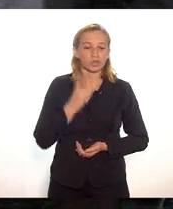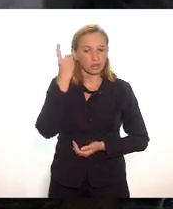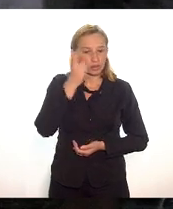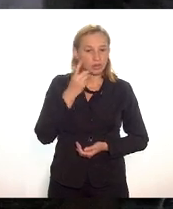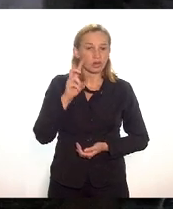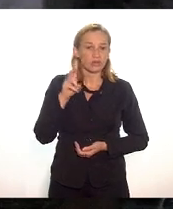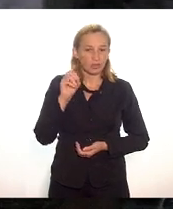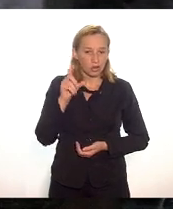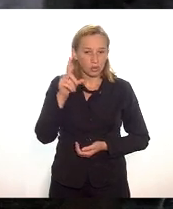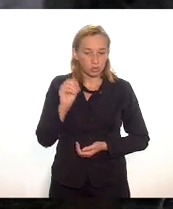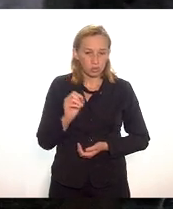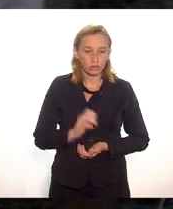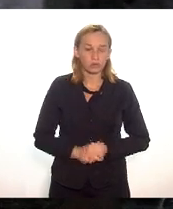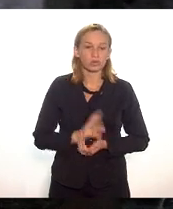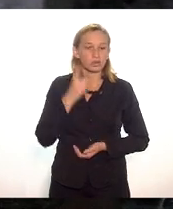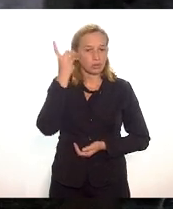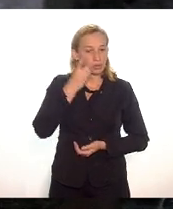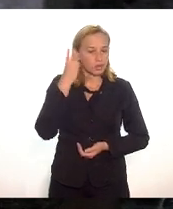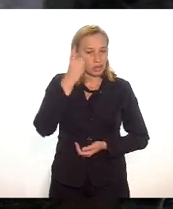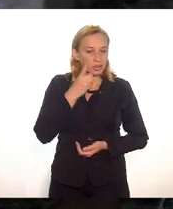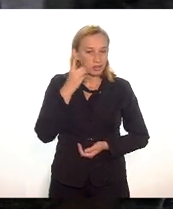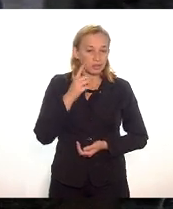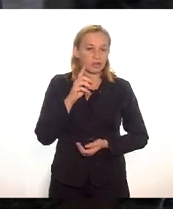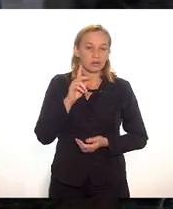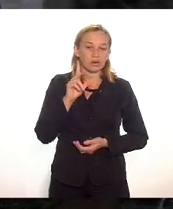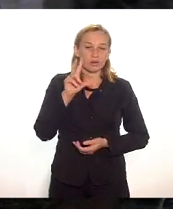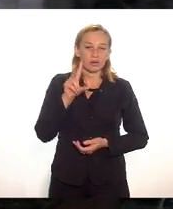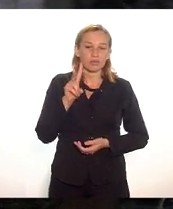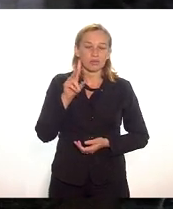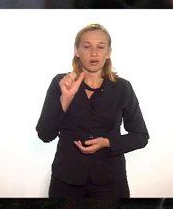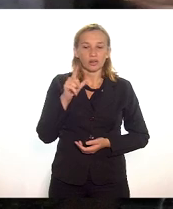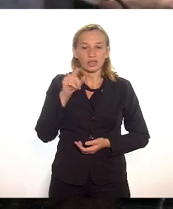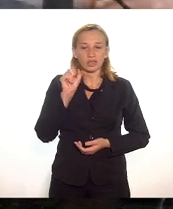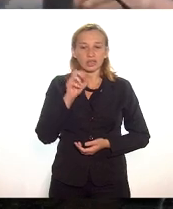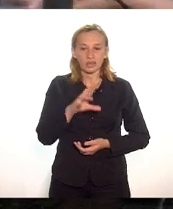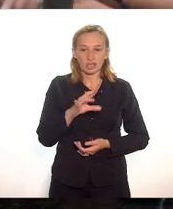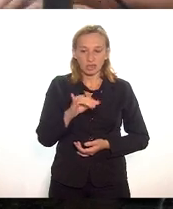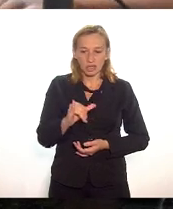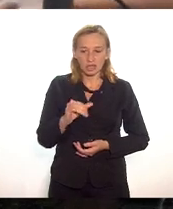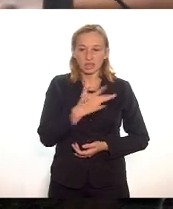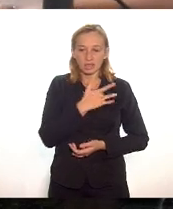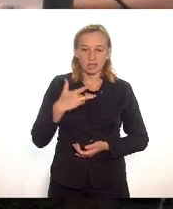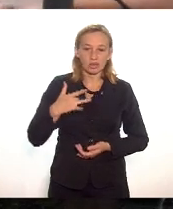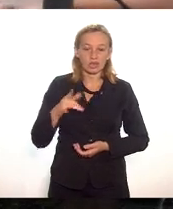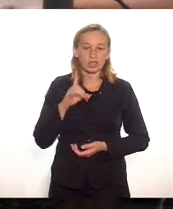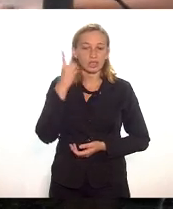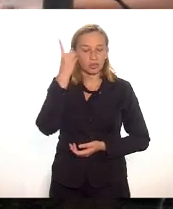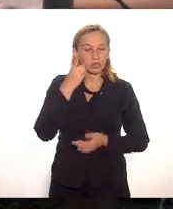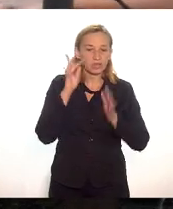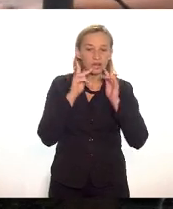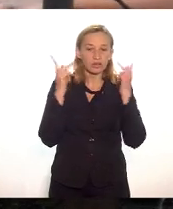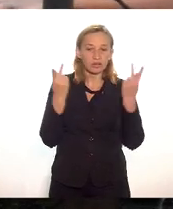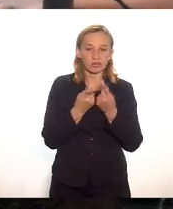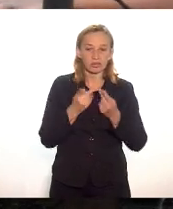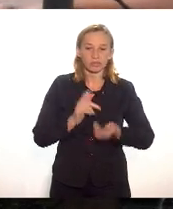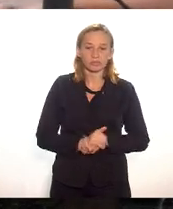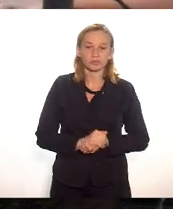Deputado Valdo Ceasa. Deputado Valdeci da Saúde. Deputado Vandro Família.